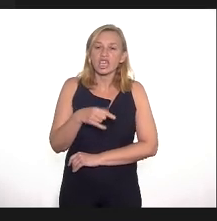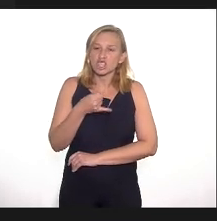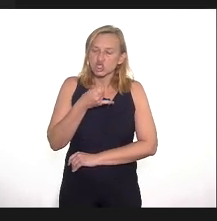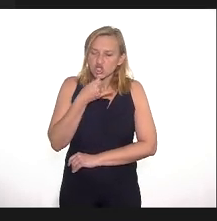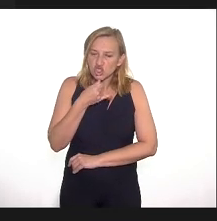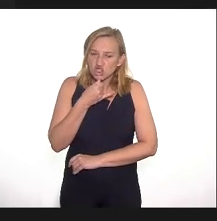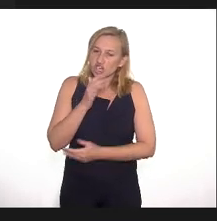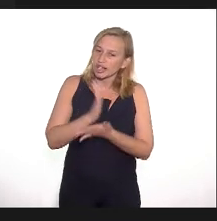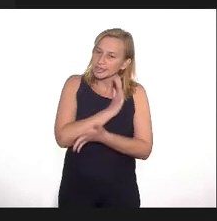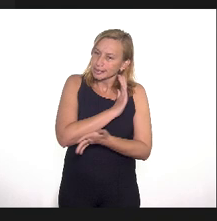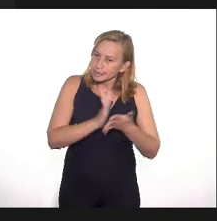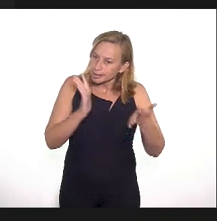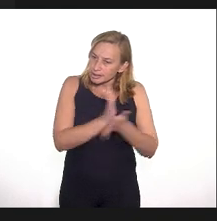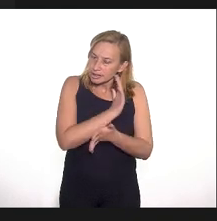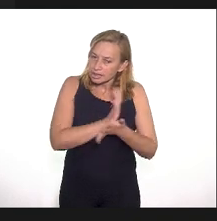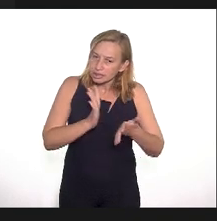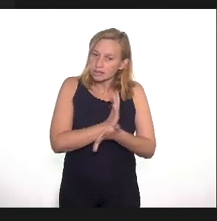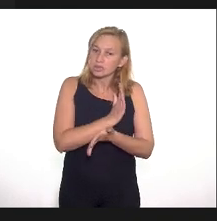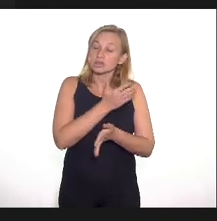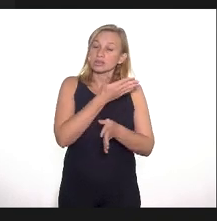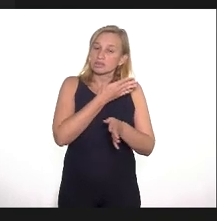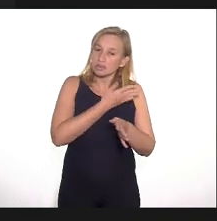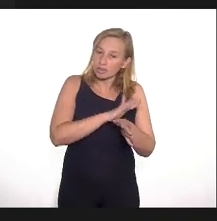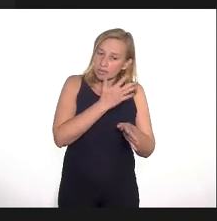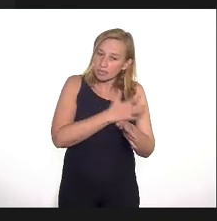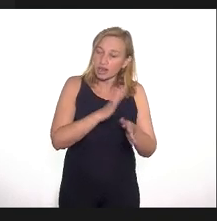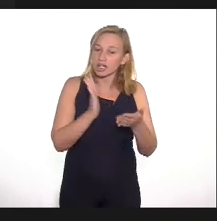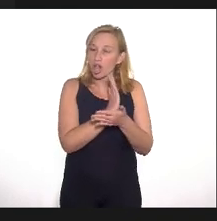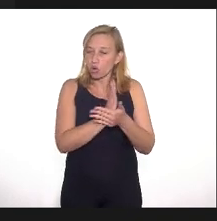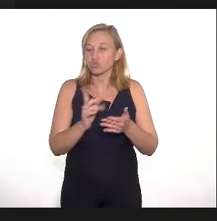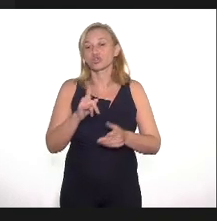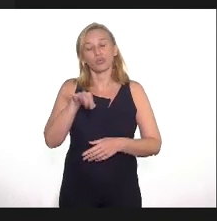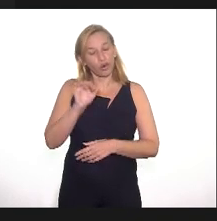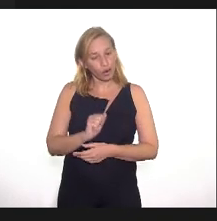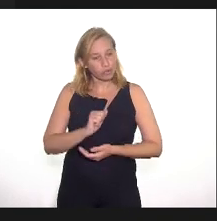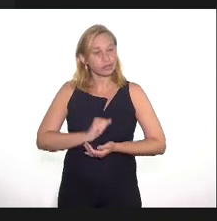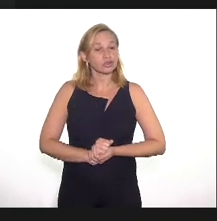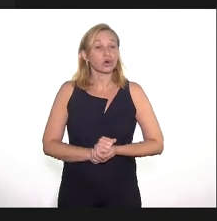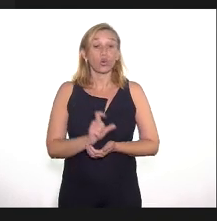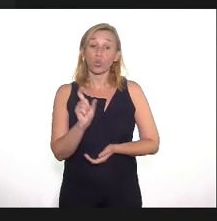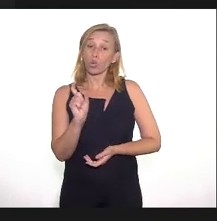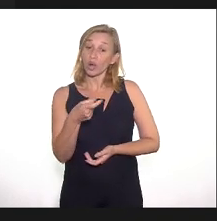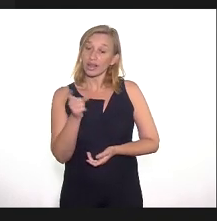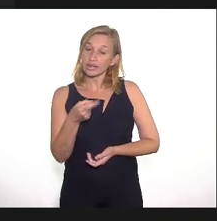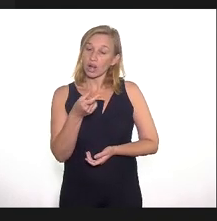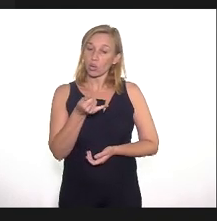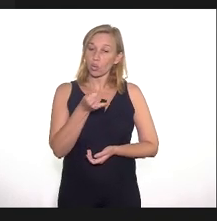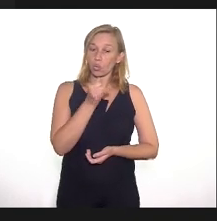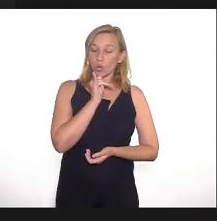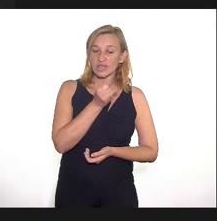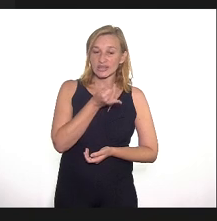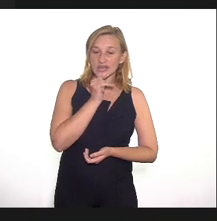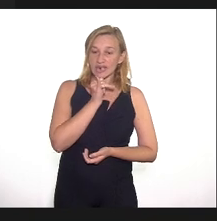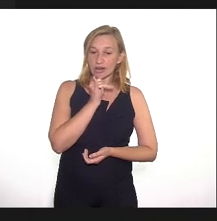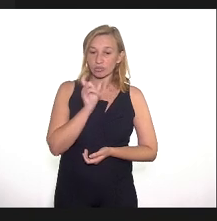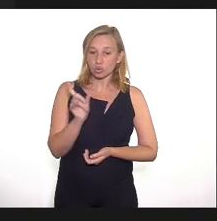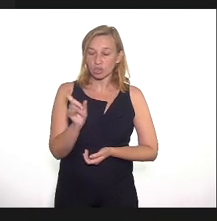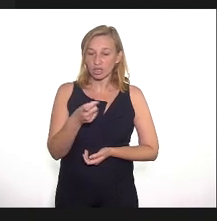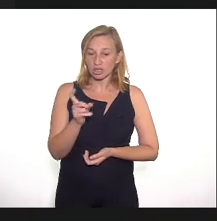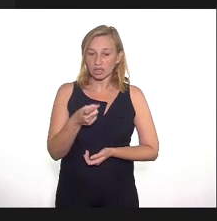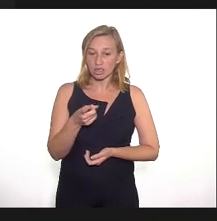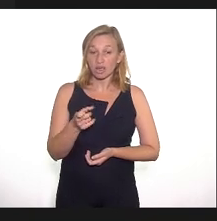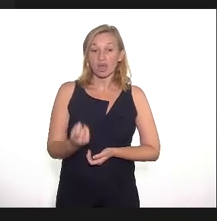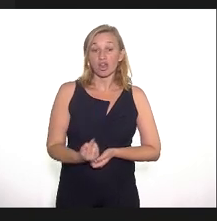muitas das vezes, colocar em prática determinados programas. O cartão, por exemplo, a aquisição deles, é